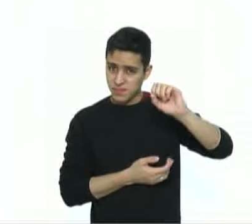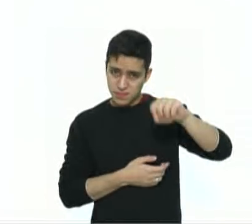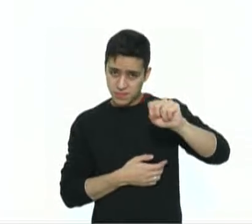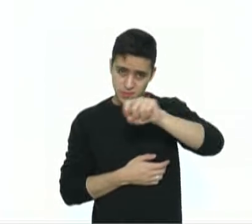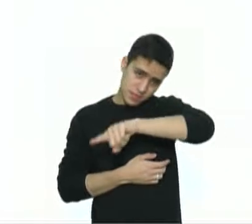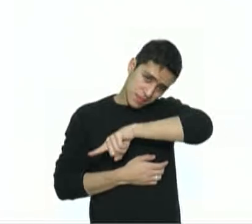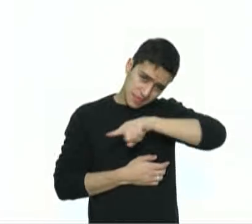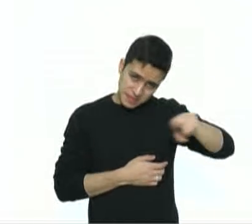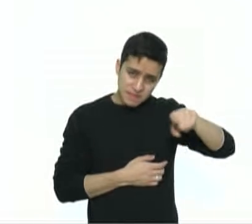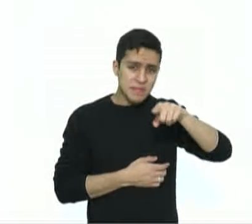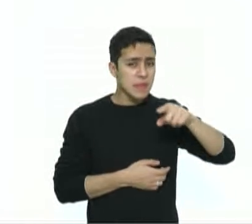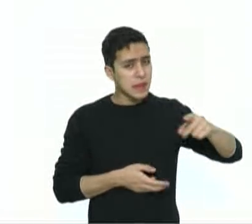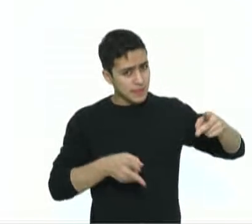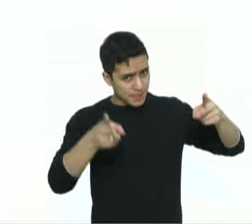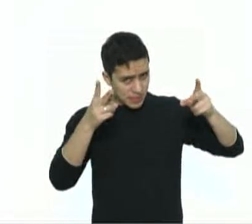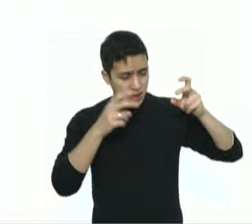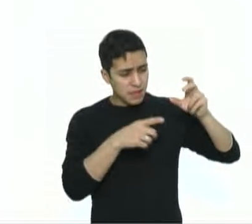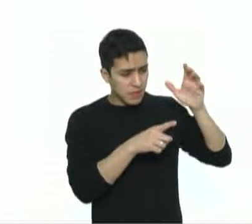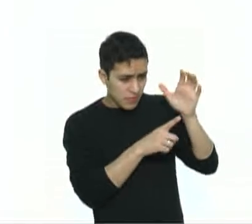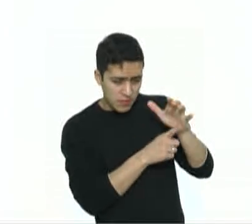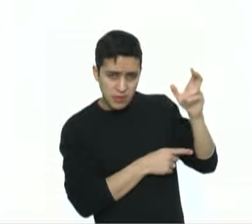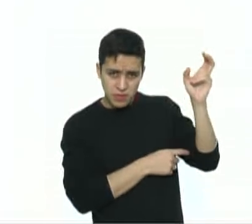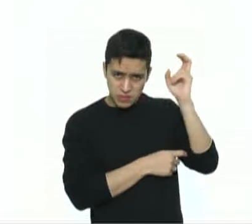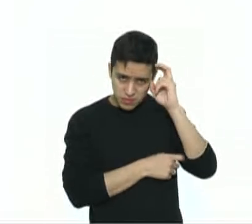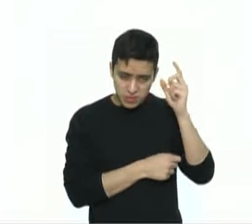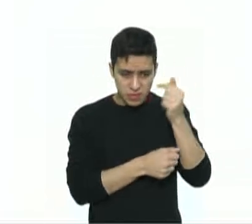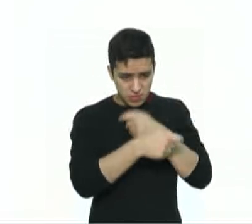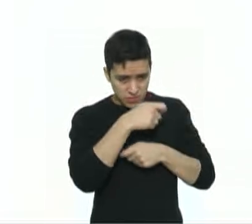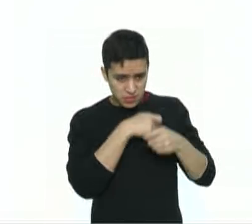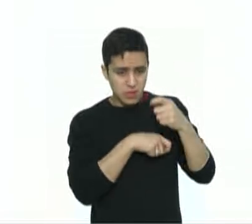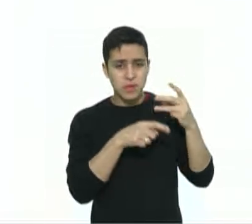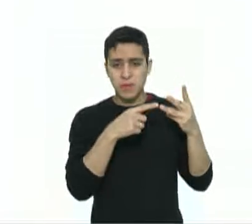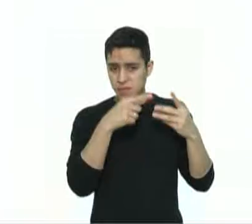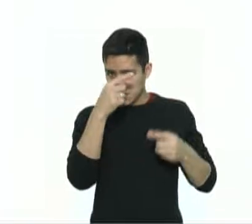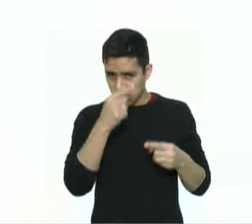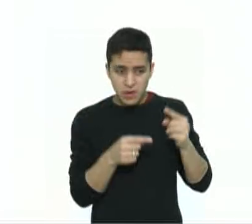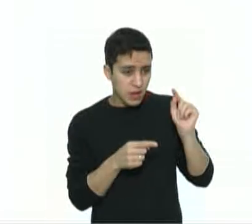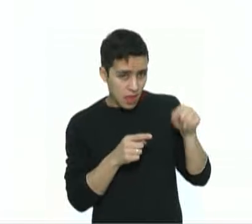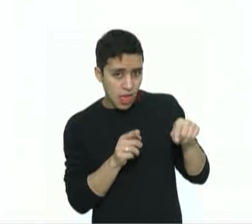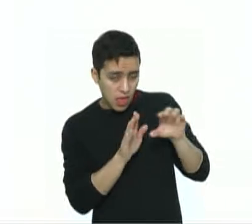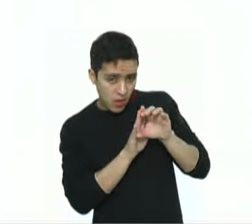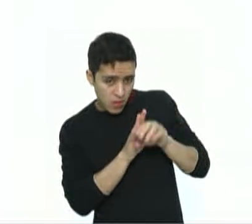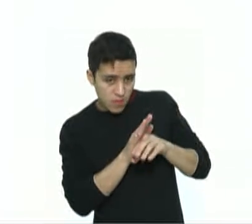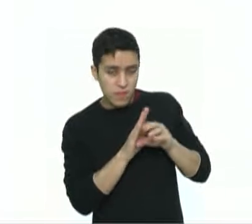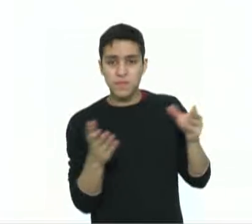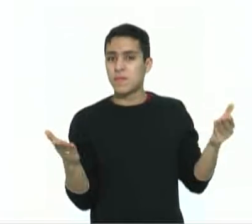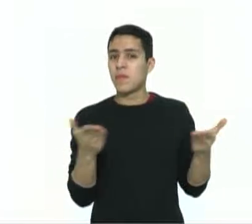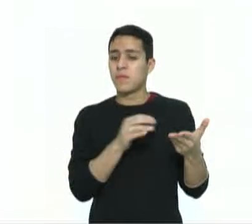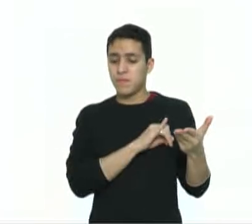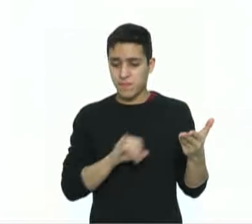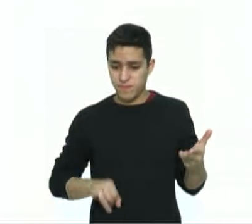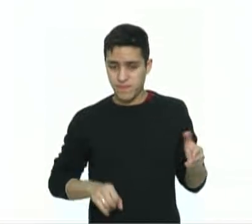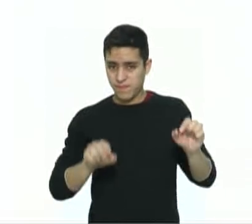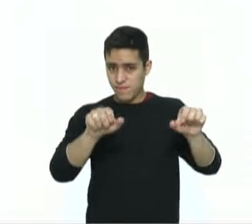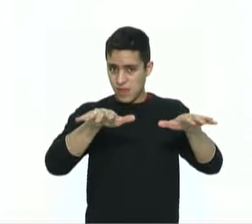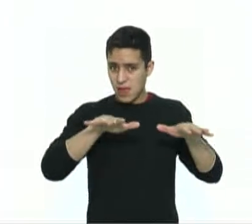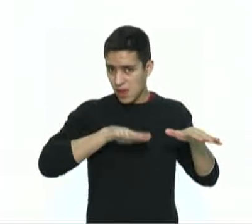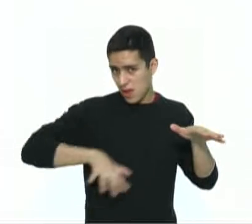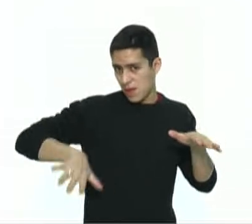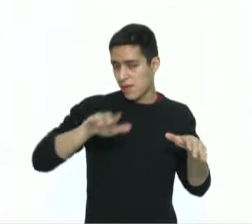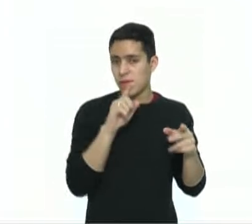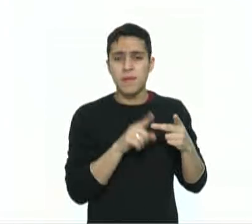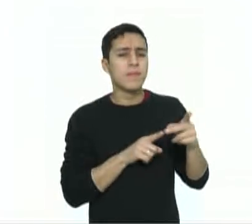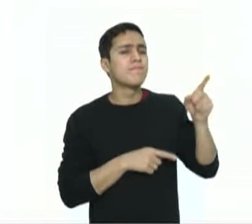tem uma influência tanto a nível cultural, econômico e político, é a noção atual de imperialismo. Você tem a